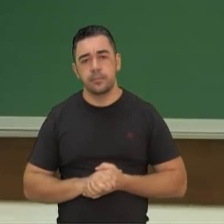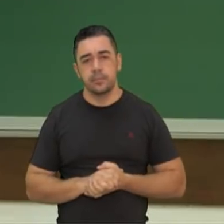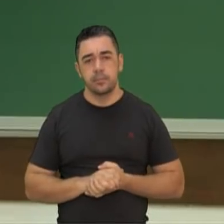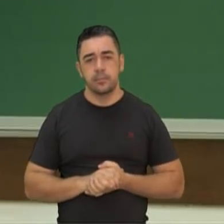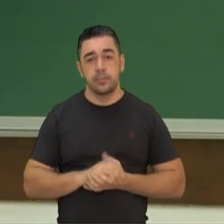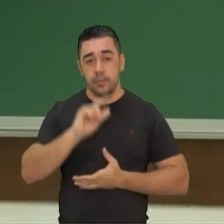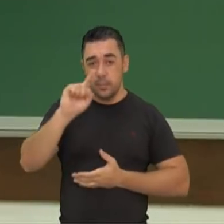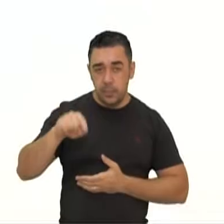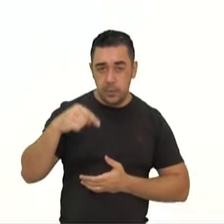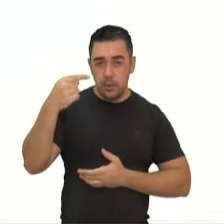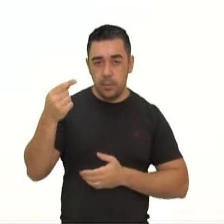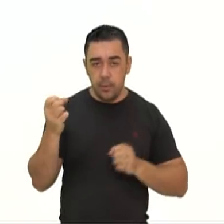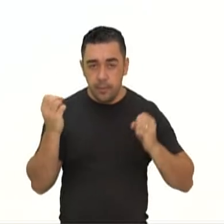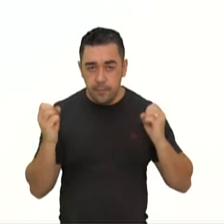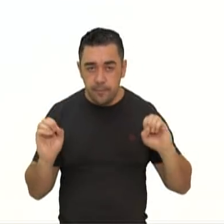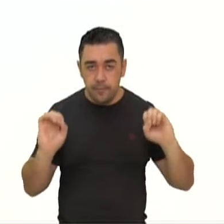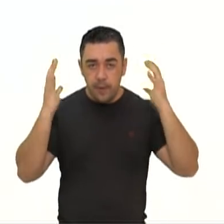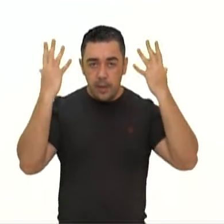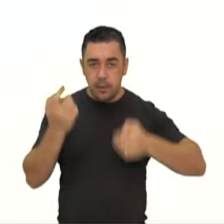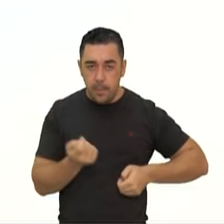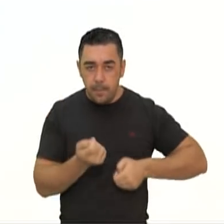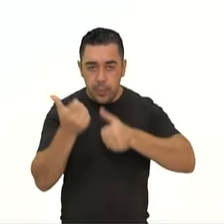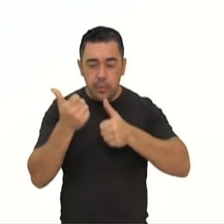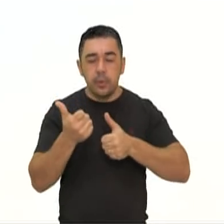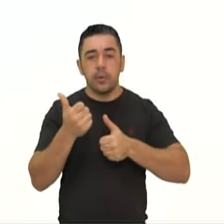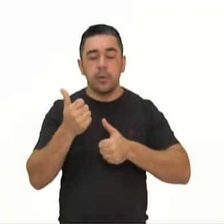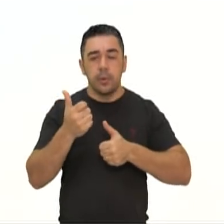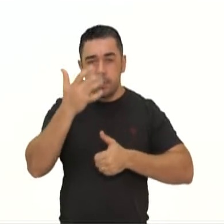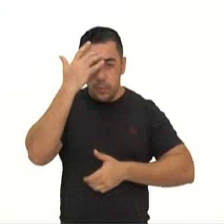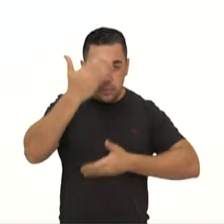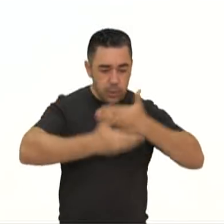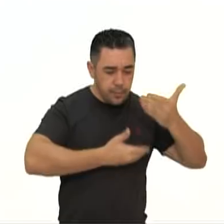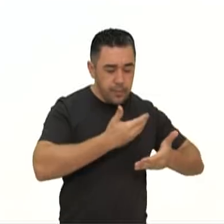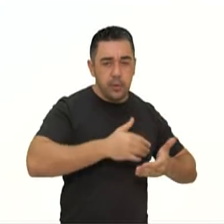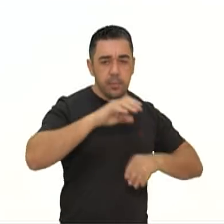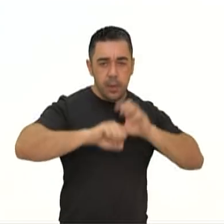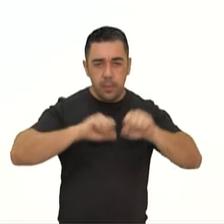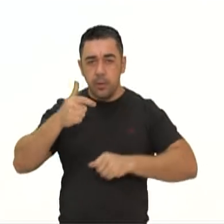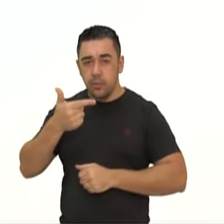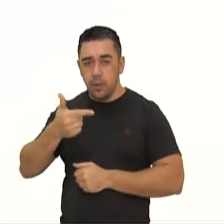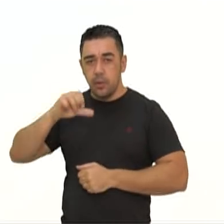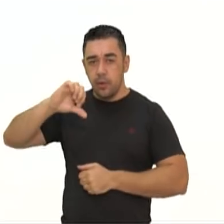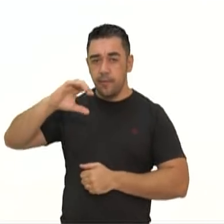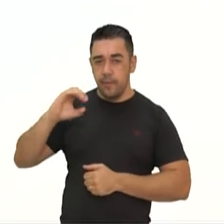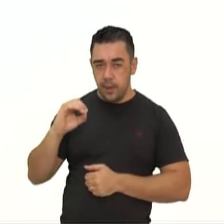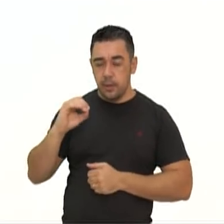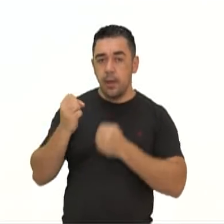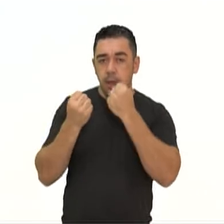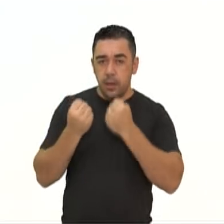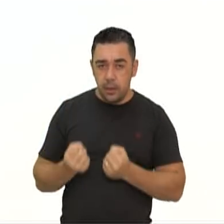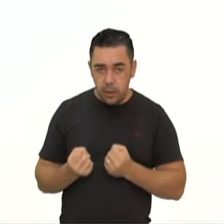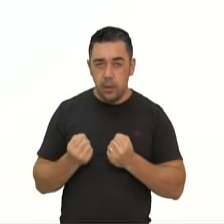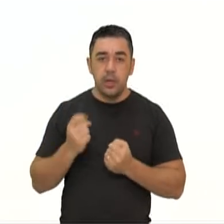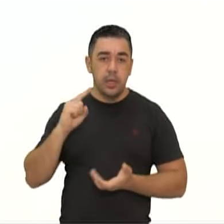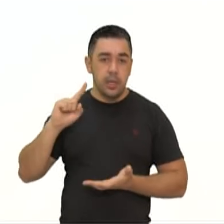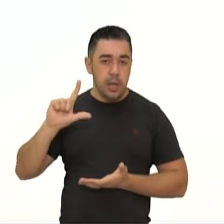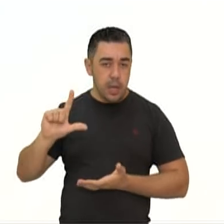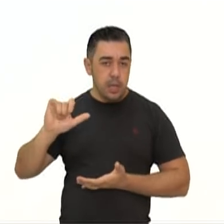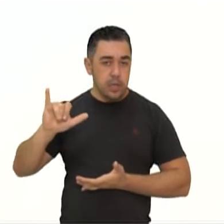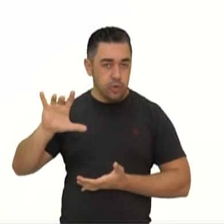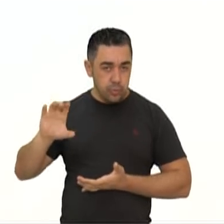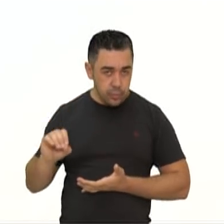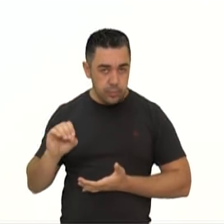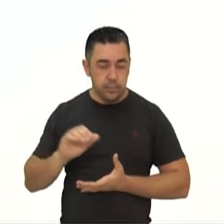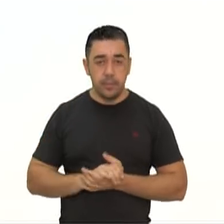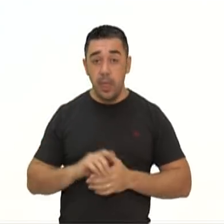Após o Réveillon, garis retiram 290 toneladas de lixo de Copacabana. Este aqui, então, é o título principal